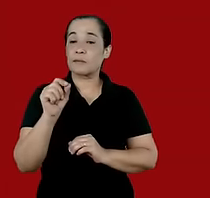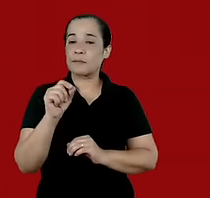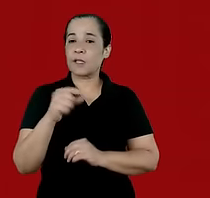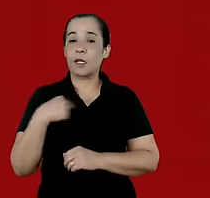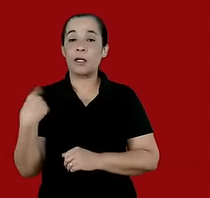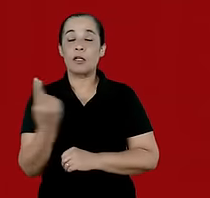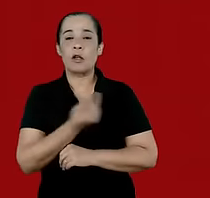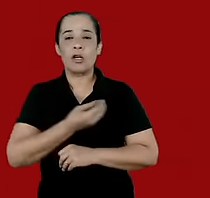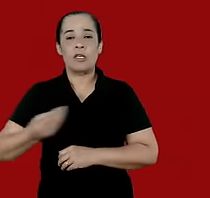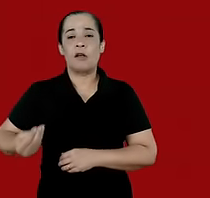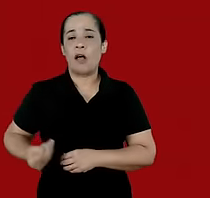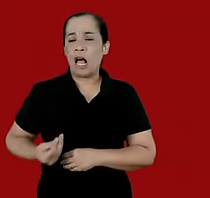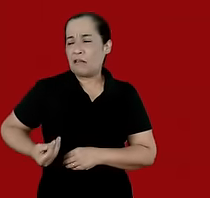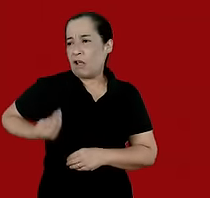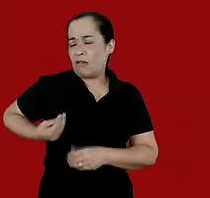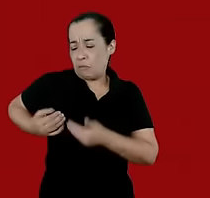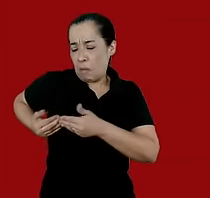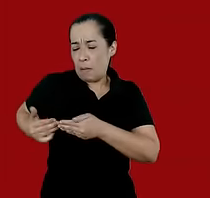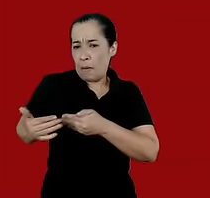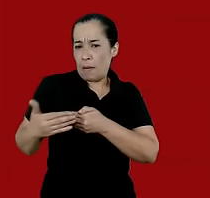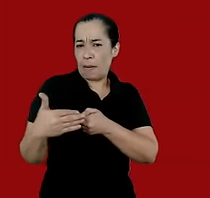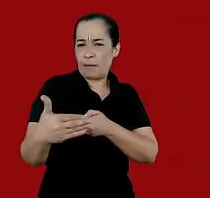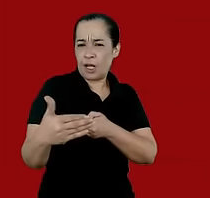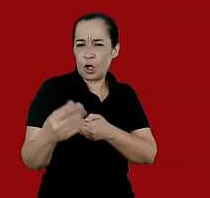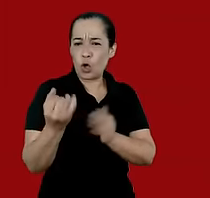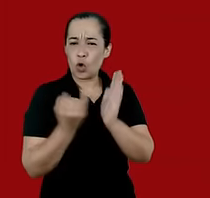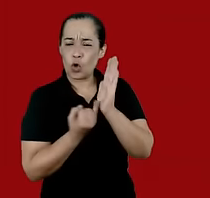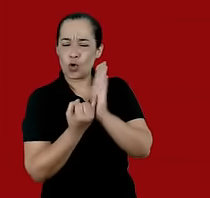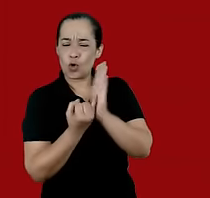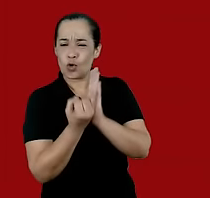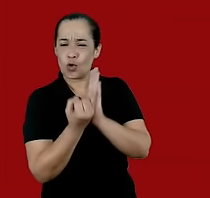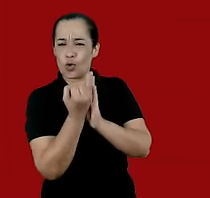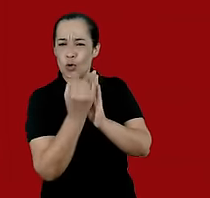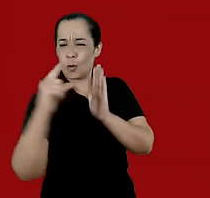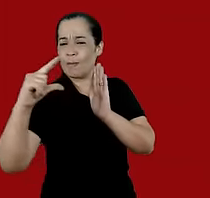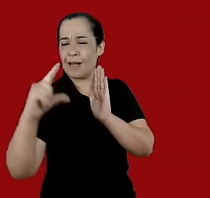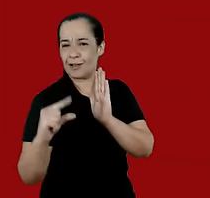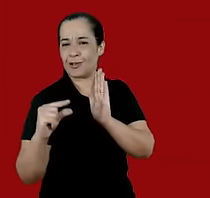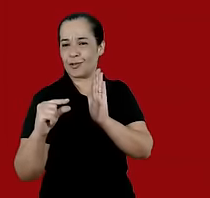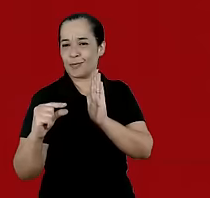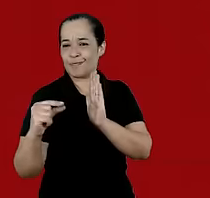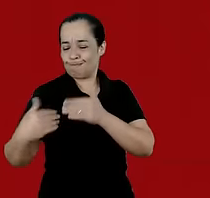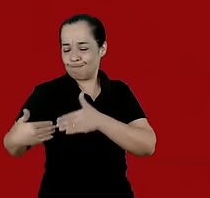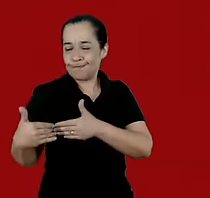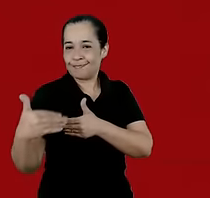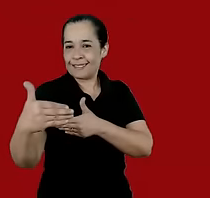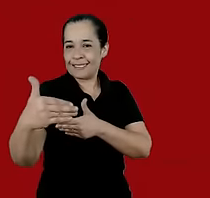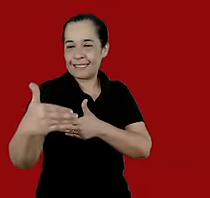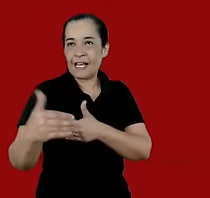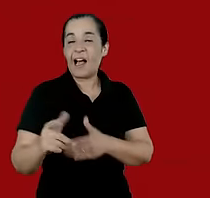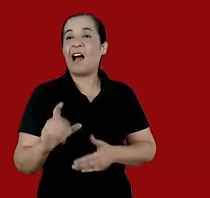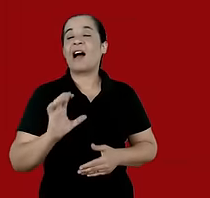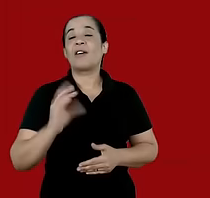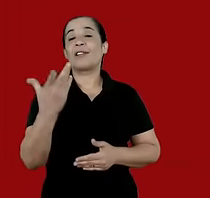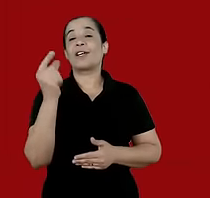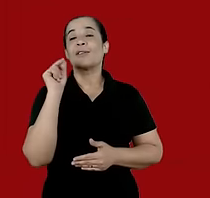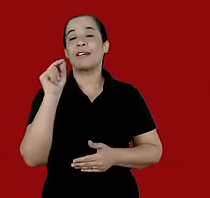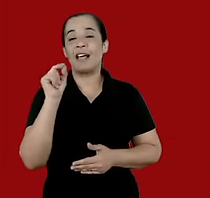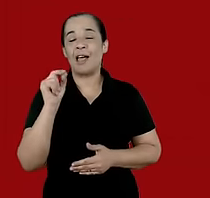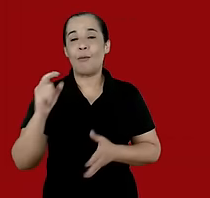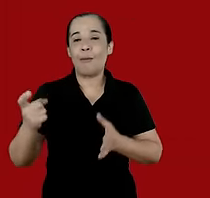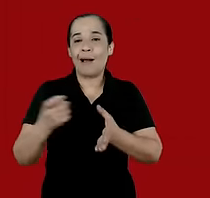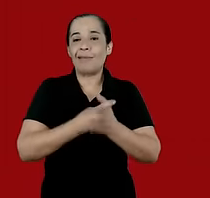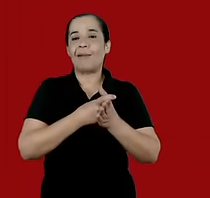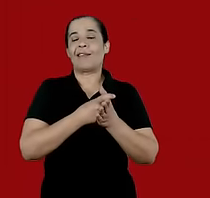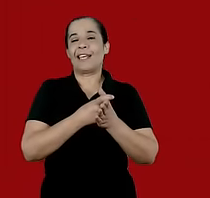com uma taxa de juros muito baixa por muito tempo isso gera uma transferência Inter eh eh Inter gerações né porque faz com que